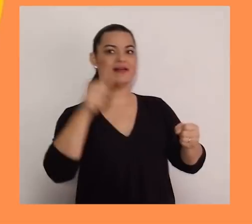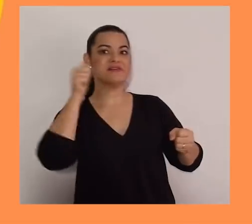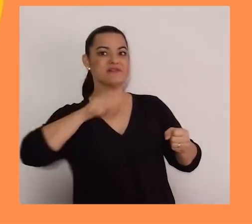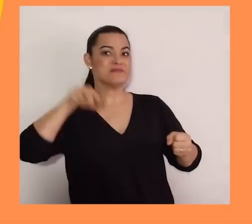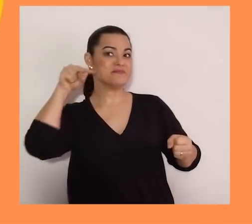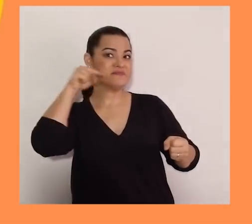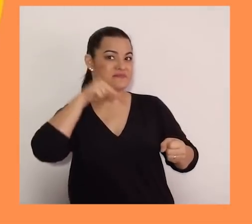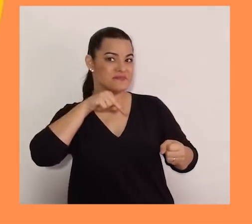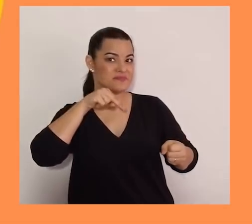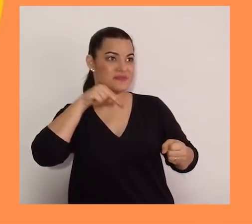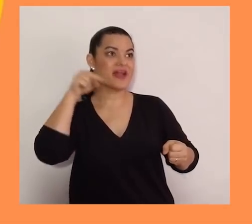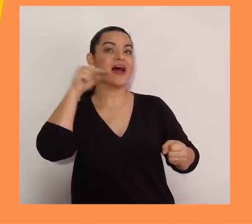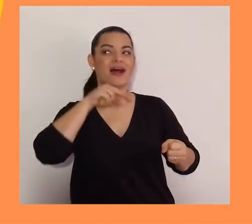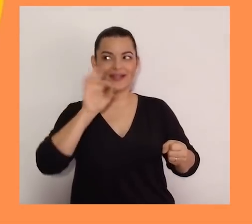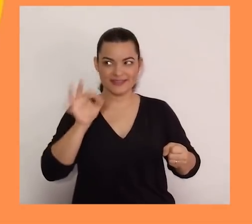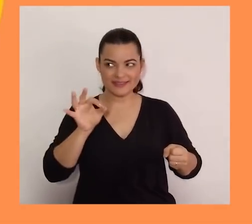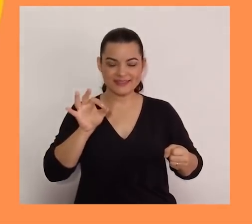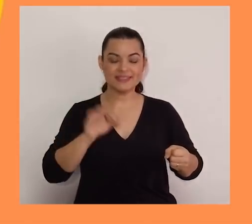galo. o galo,